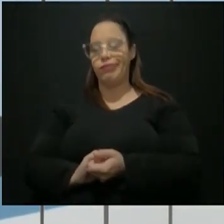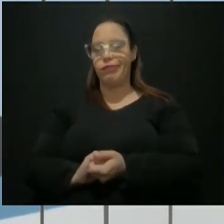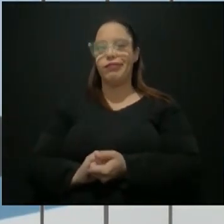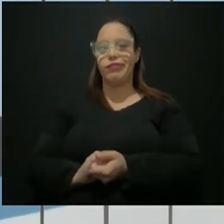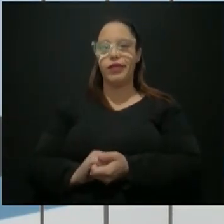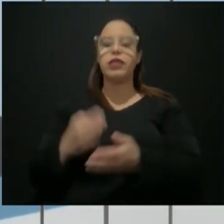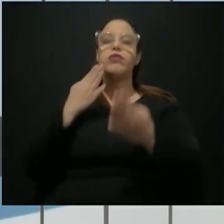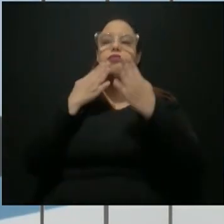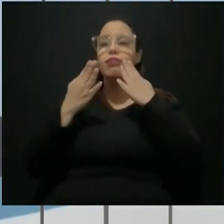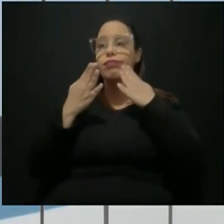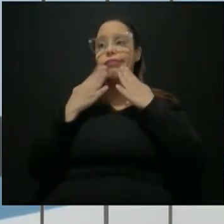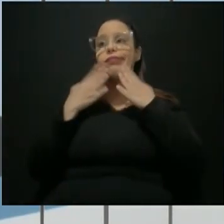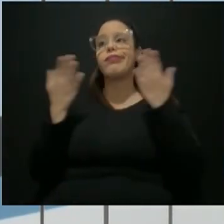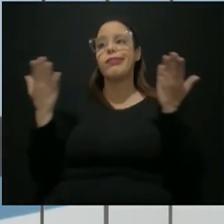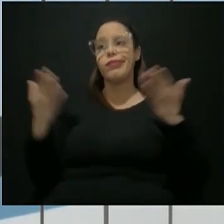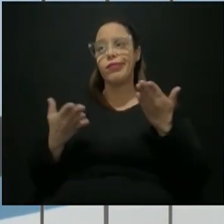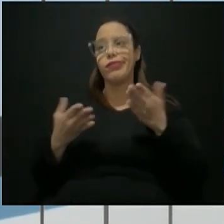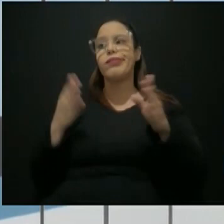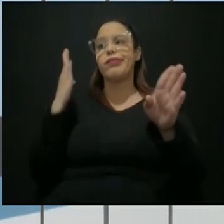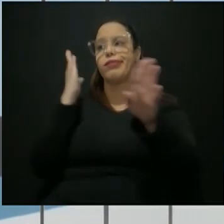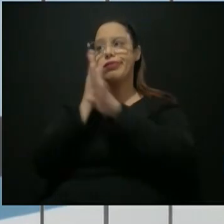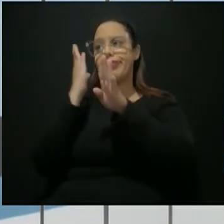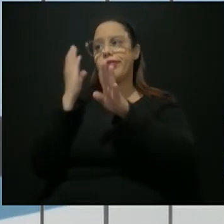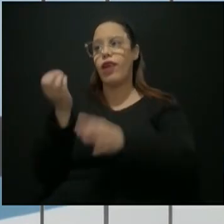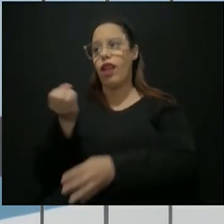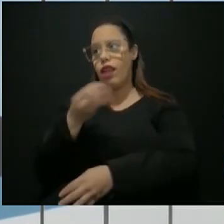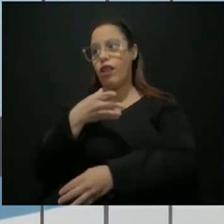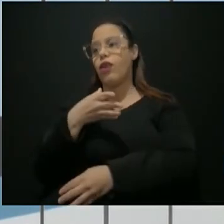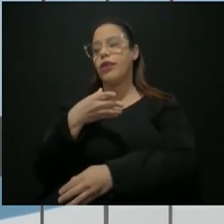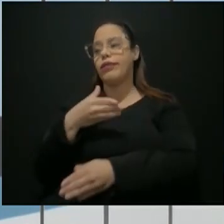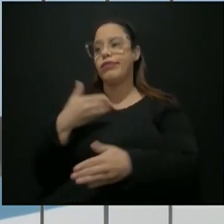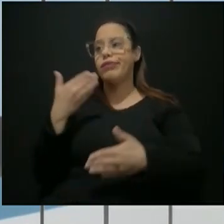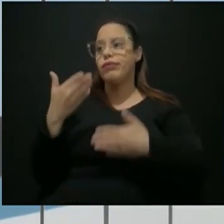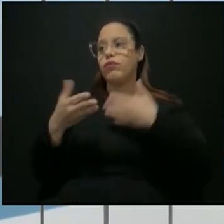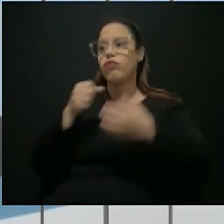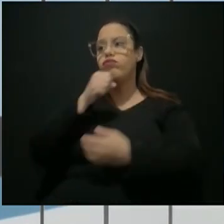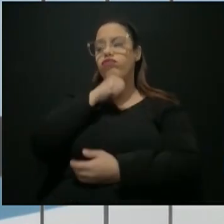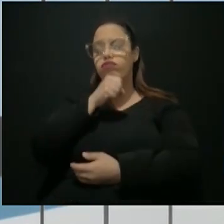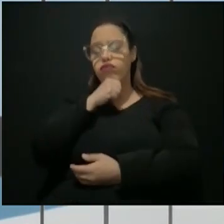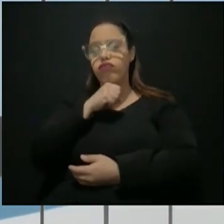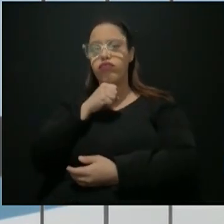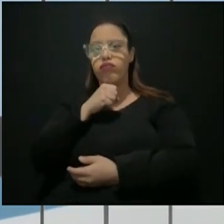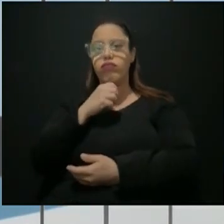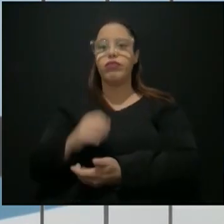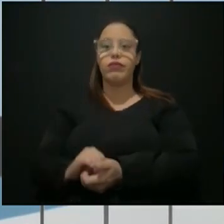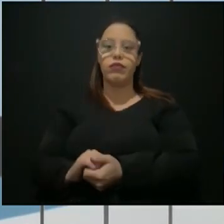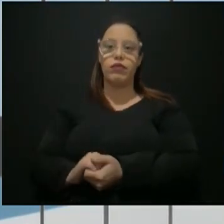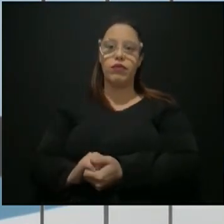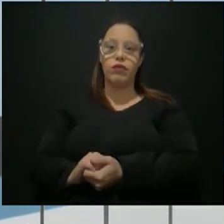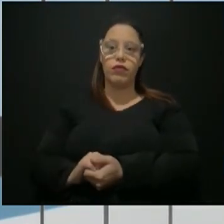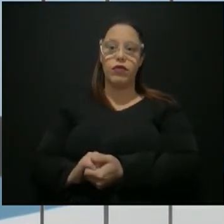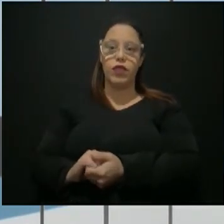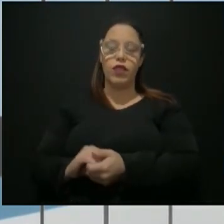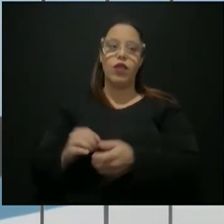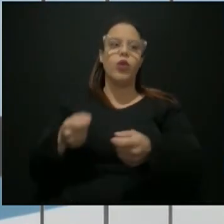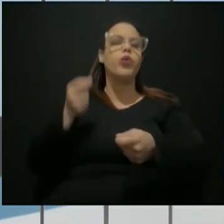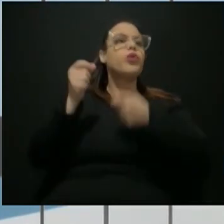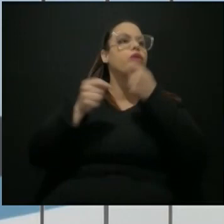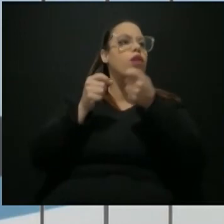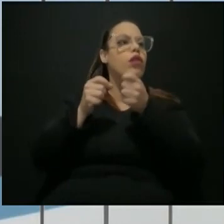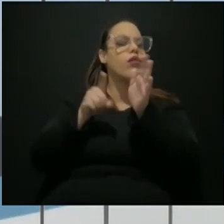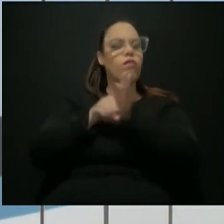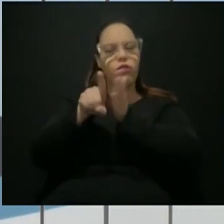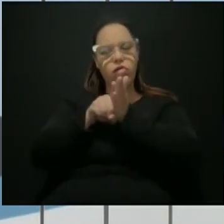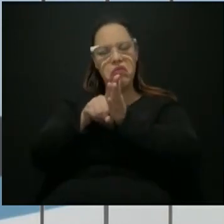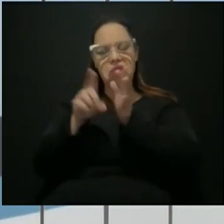a gente encontrar essas novas medidas para o envelhecimento. Eu utilizei na tese de doutorado um dado bem específico,